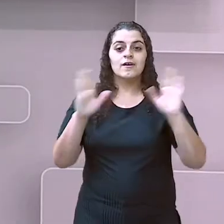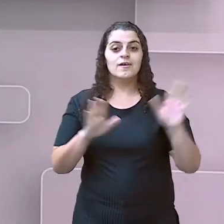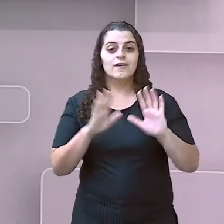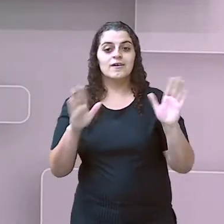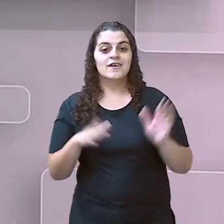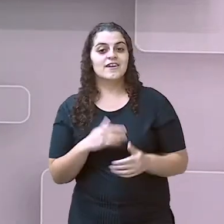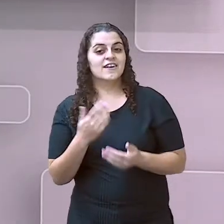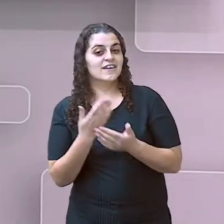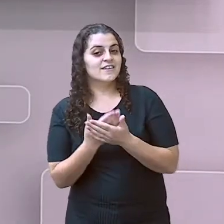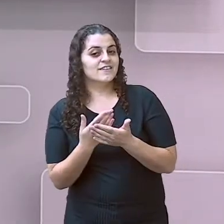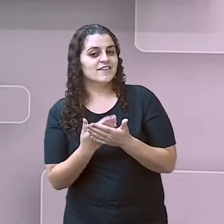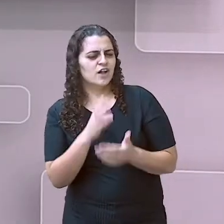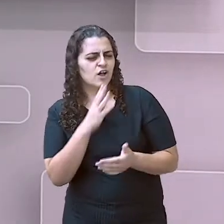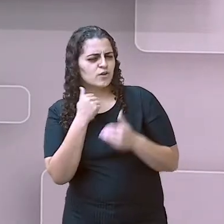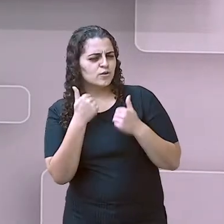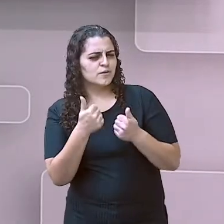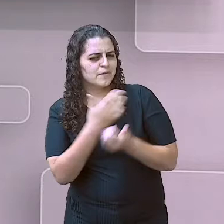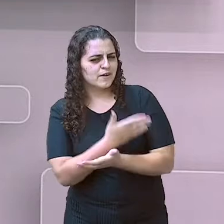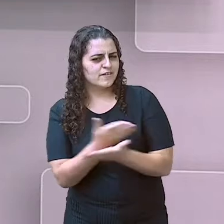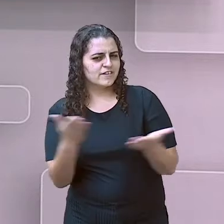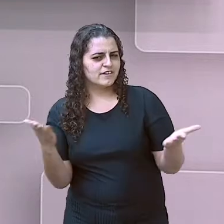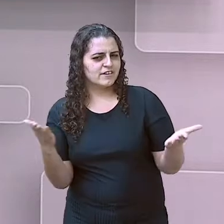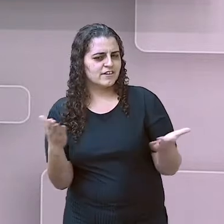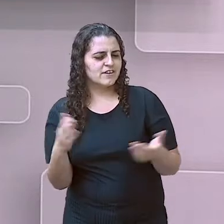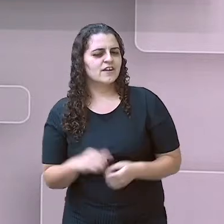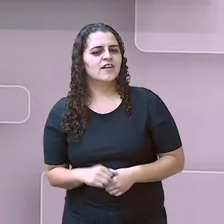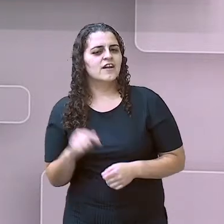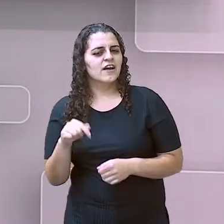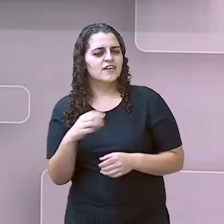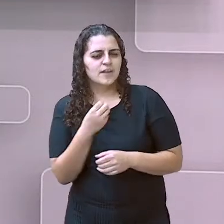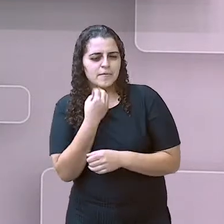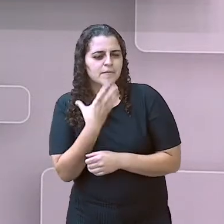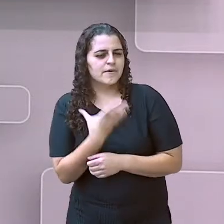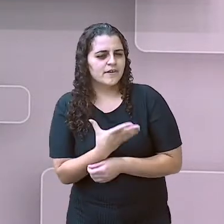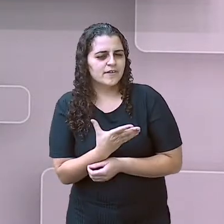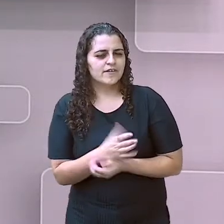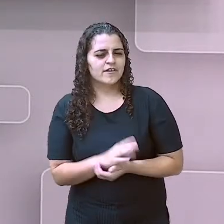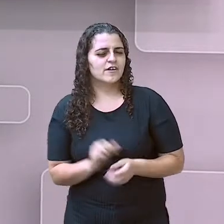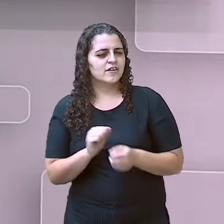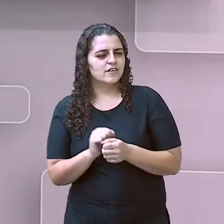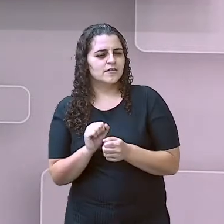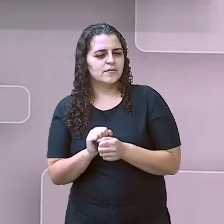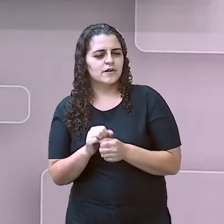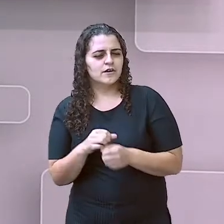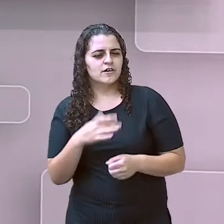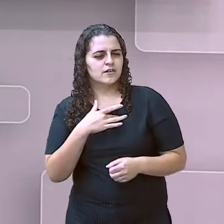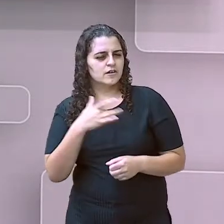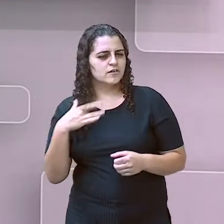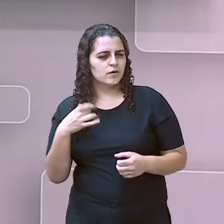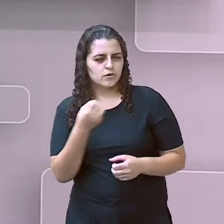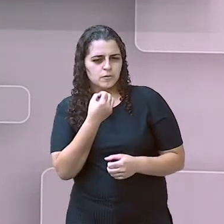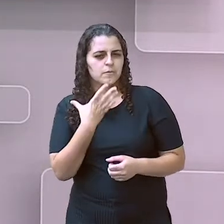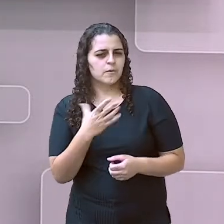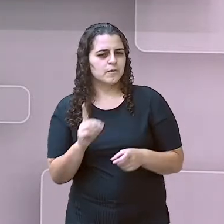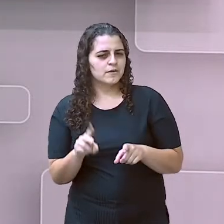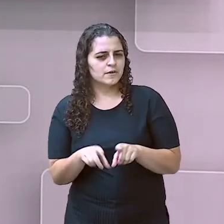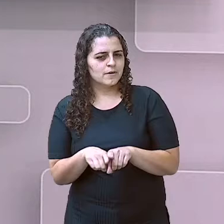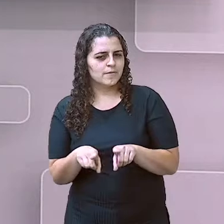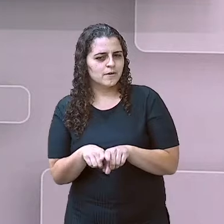Olá, gente! Tudo bem com vocês? Por aqui tá tudo bem. Espero que esteja tudo bem por aí